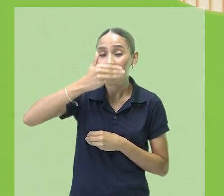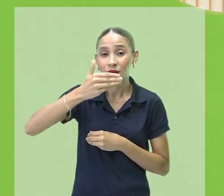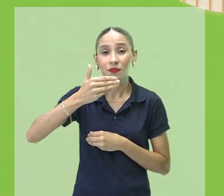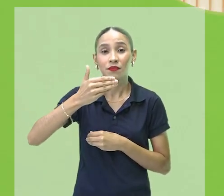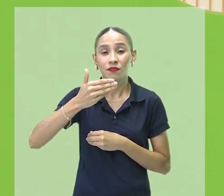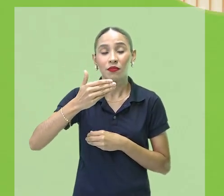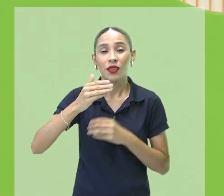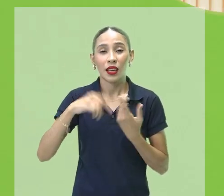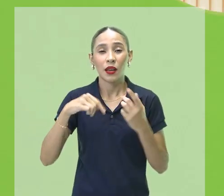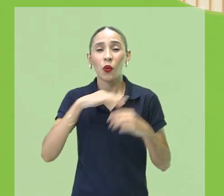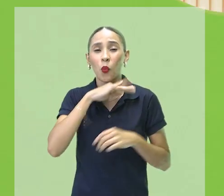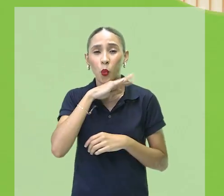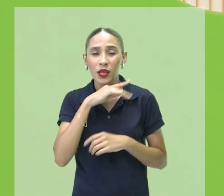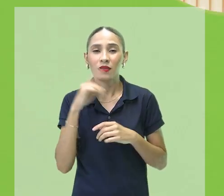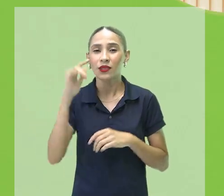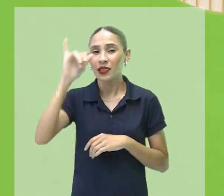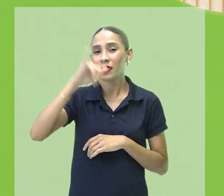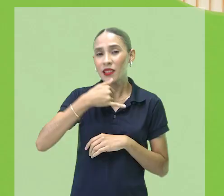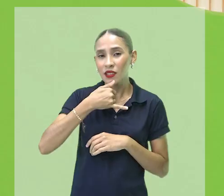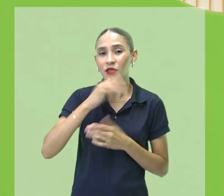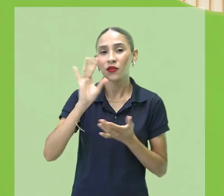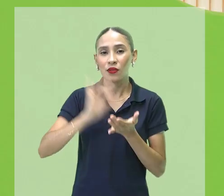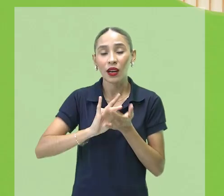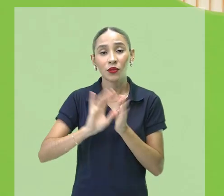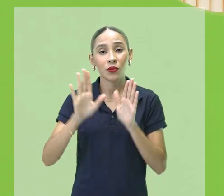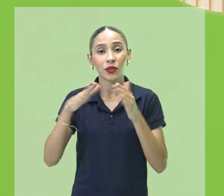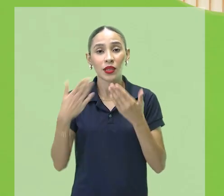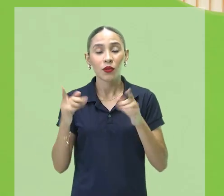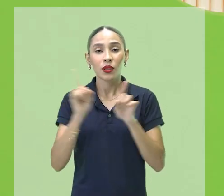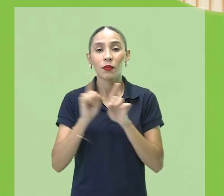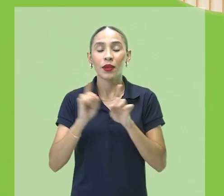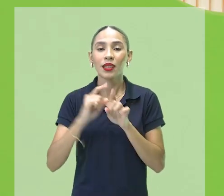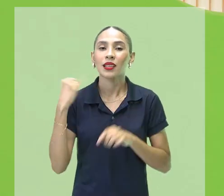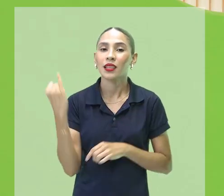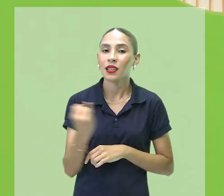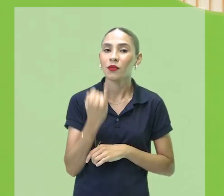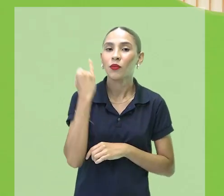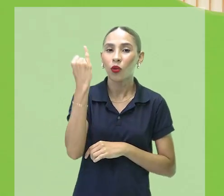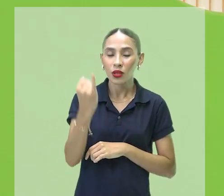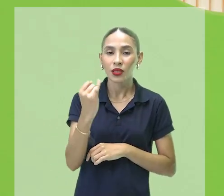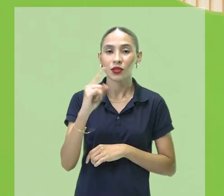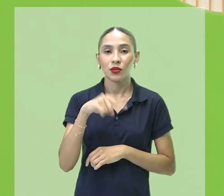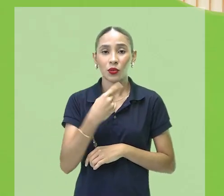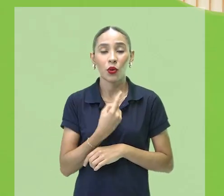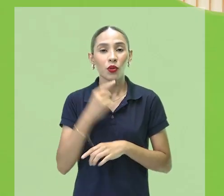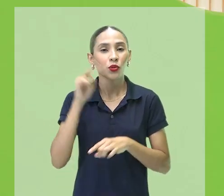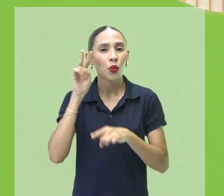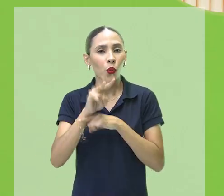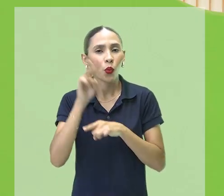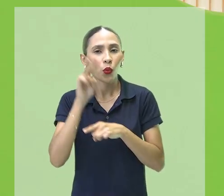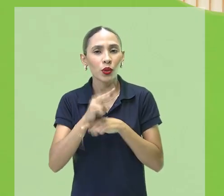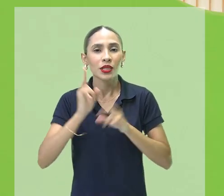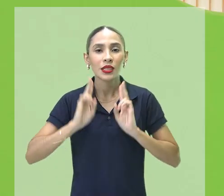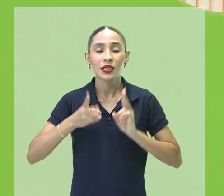coisa muito ruim, certo? Então, é muito importante que a gente cuide desse sistema, cuide dos nossos olhos